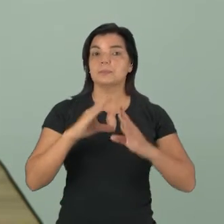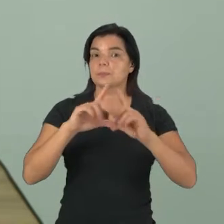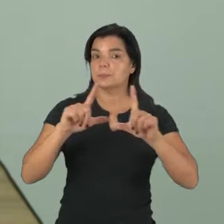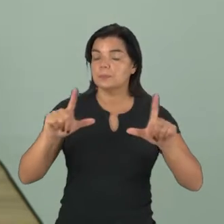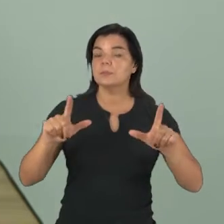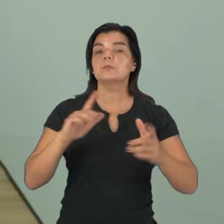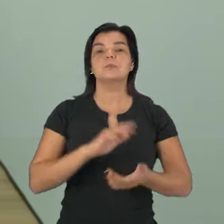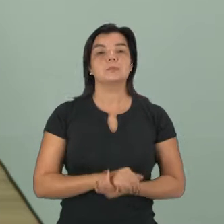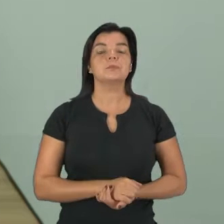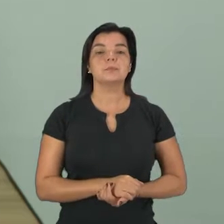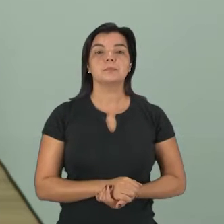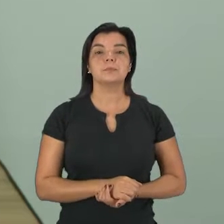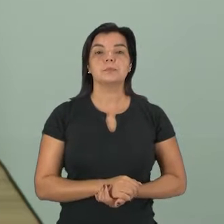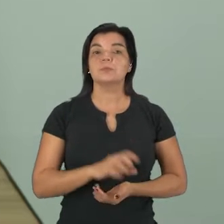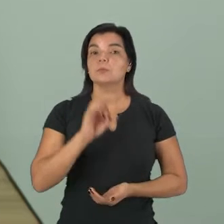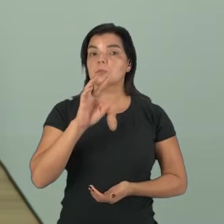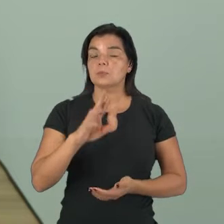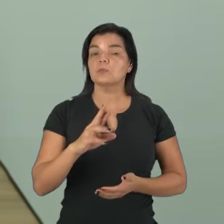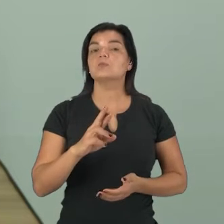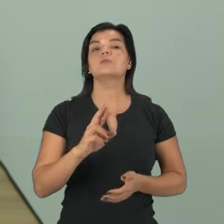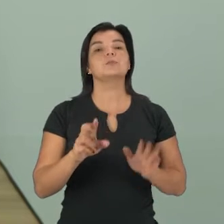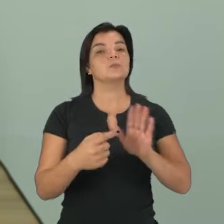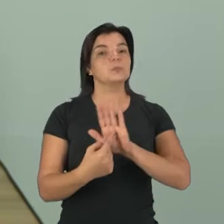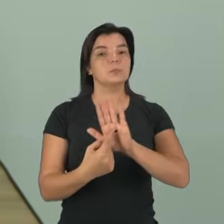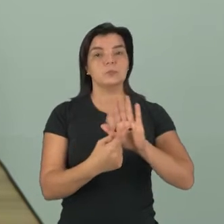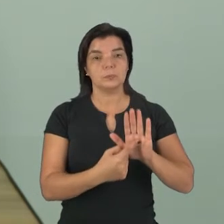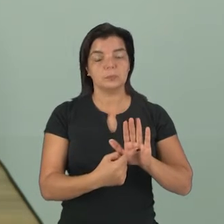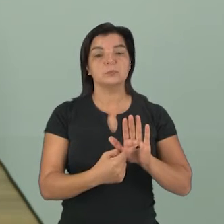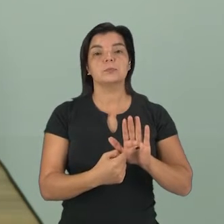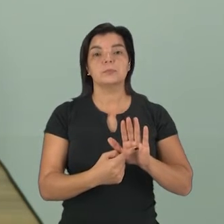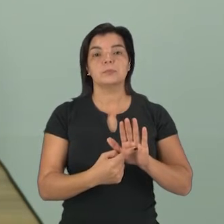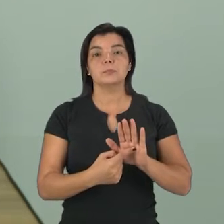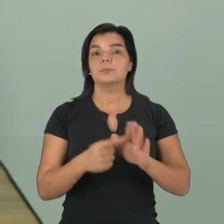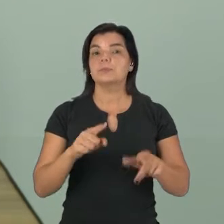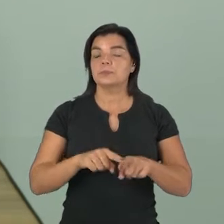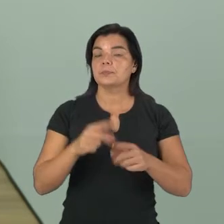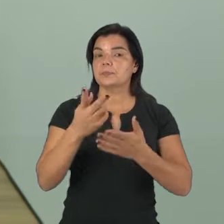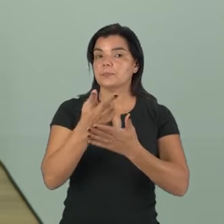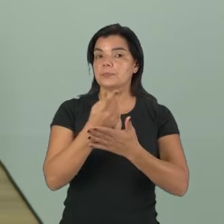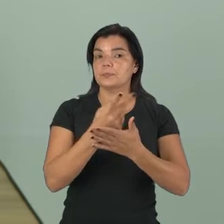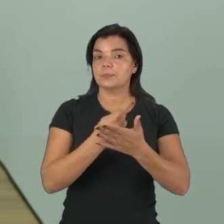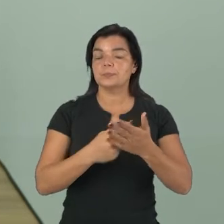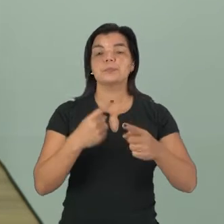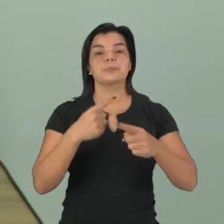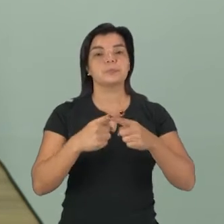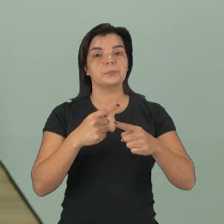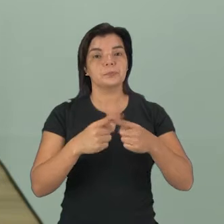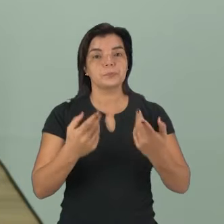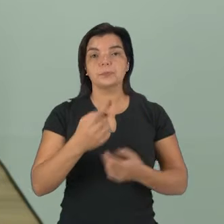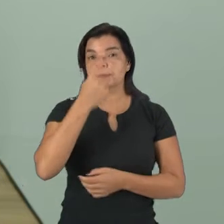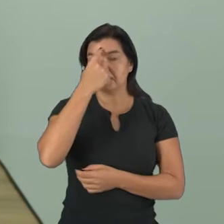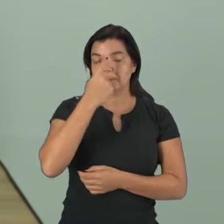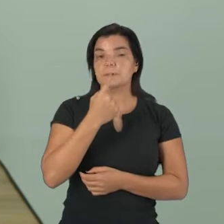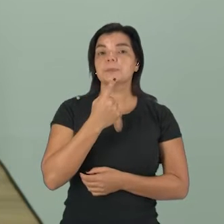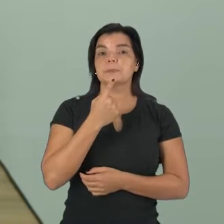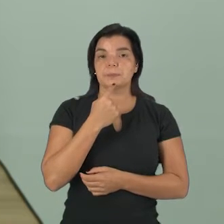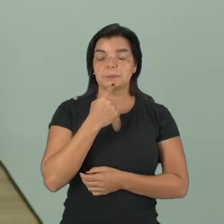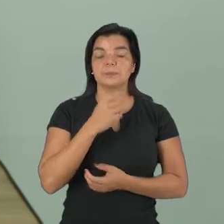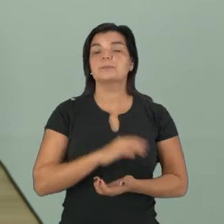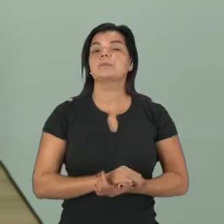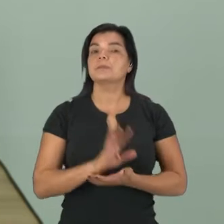Claro que aqui é só uma representação da obra, né? Eu digo a obra de arte porque é uma imagem da